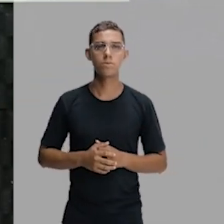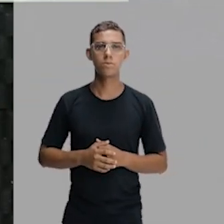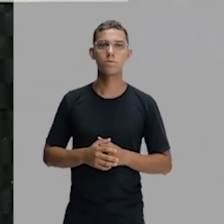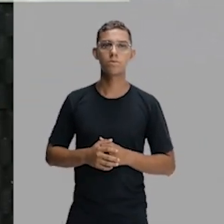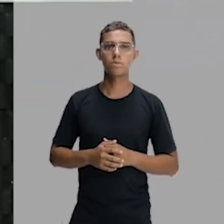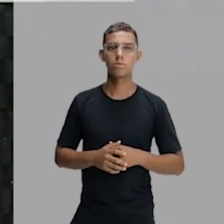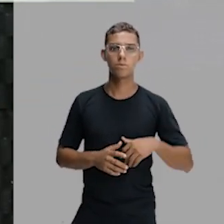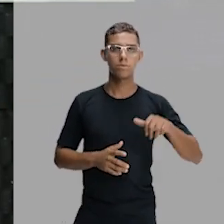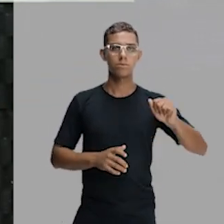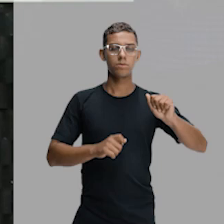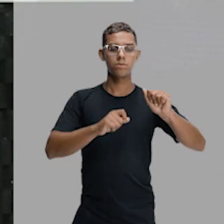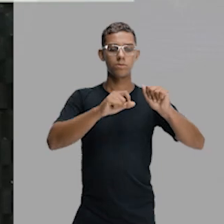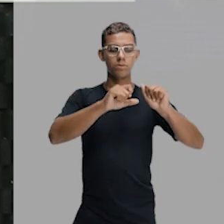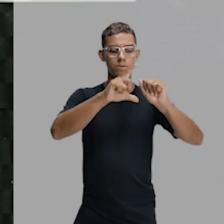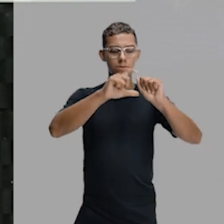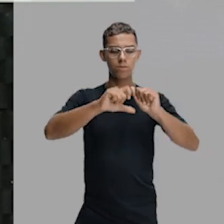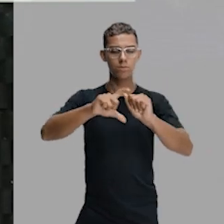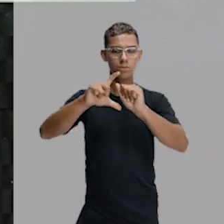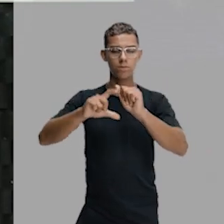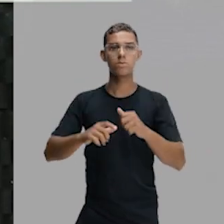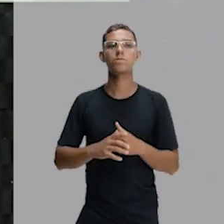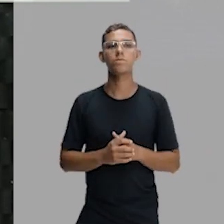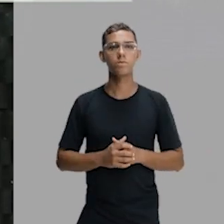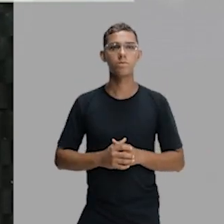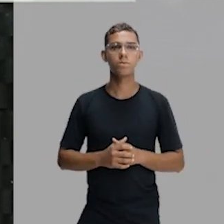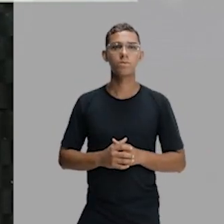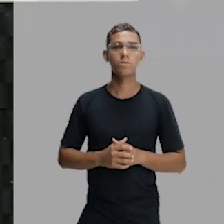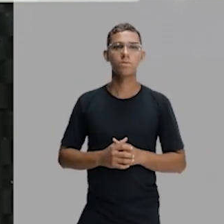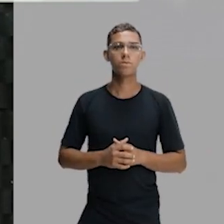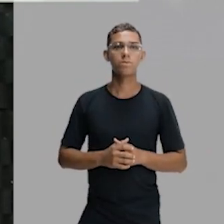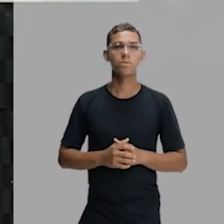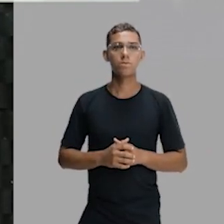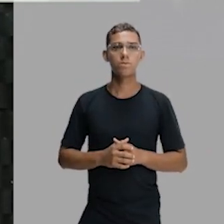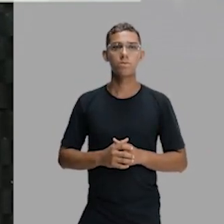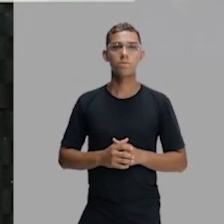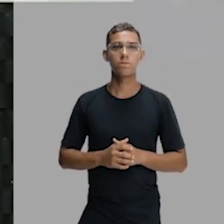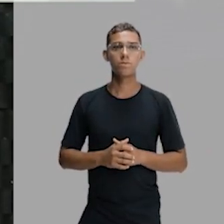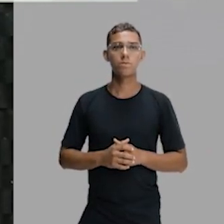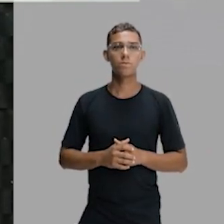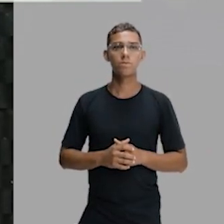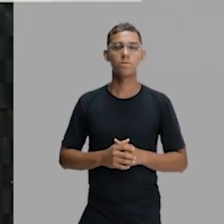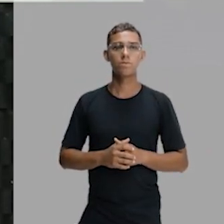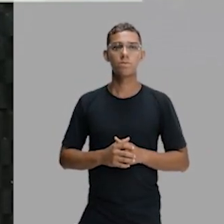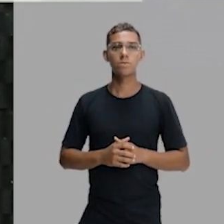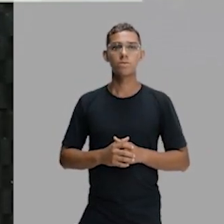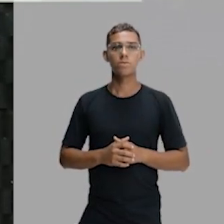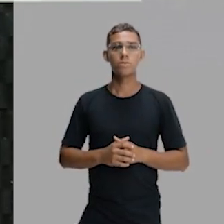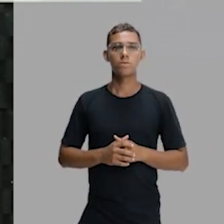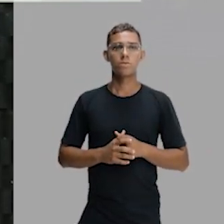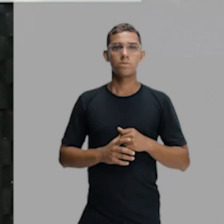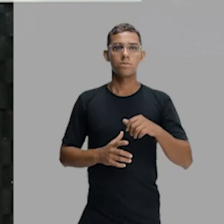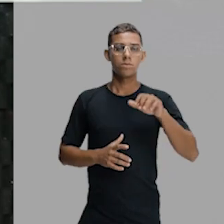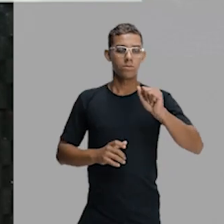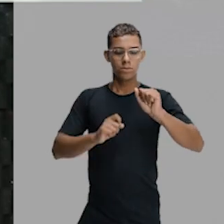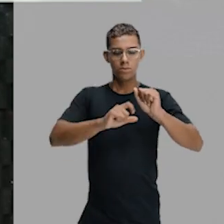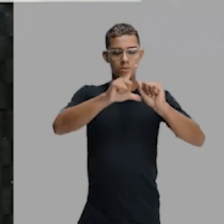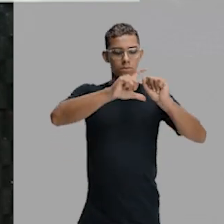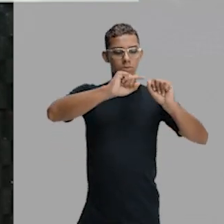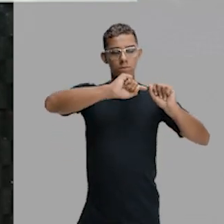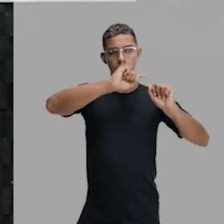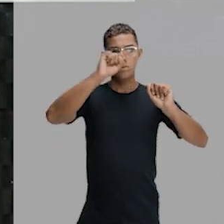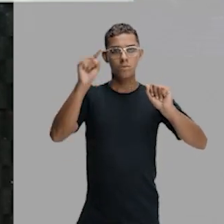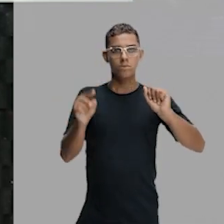Homozigoto dominante, certo? Aí aqui, qual é a segunda possibilidade de cruzamento? É se esse Azão aqui,